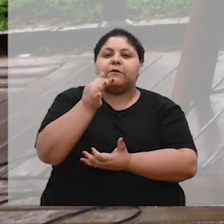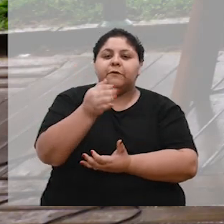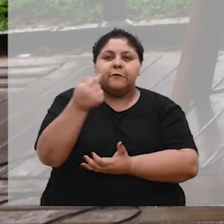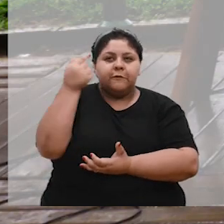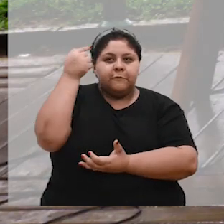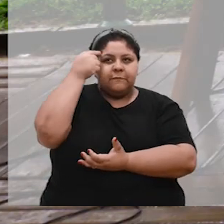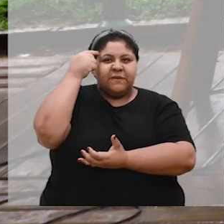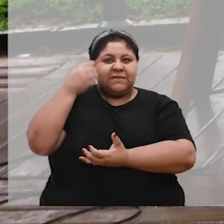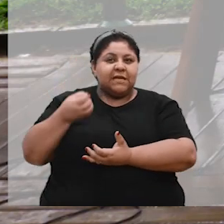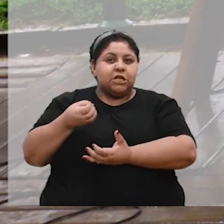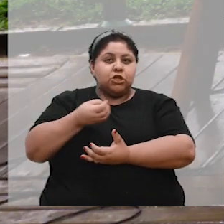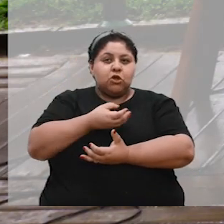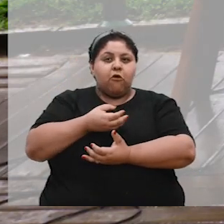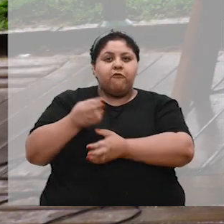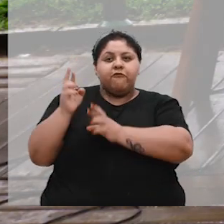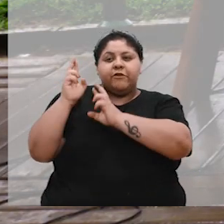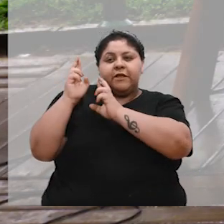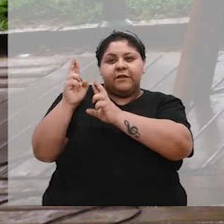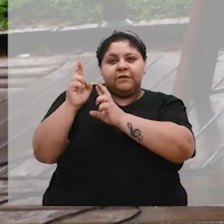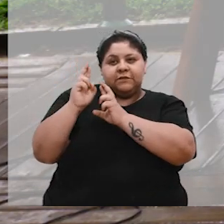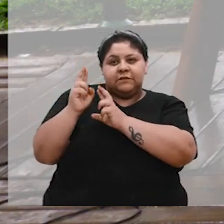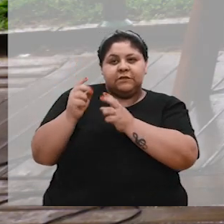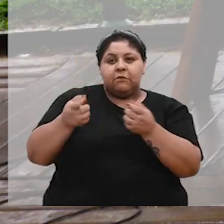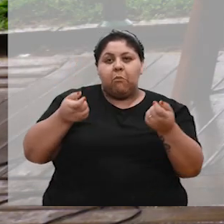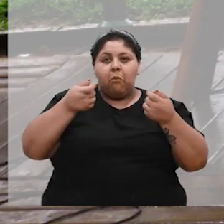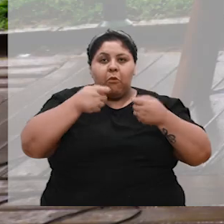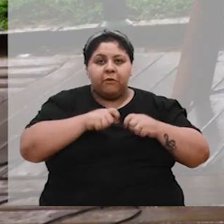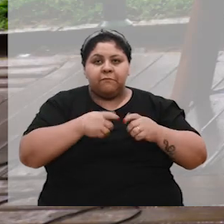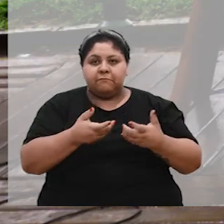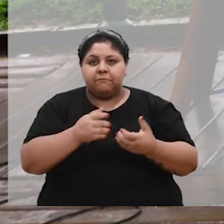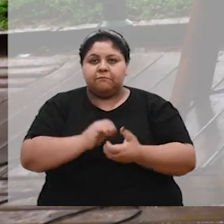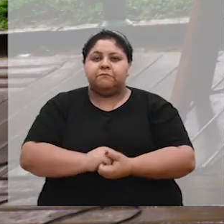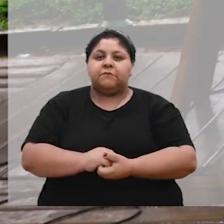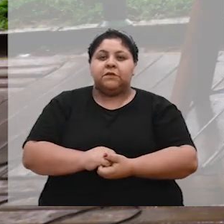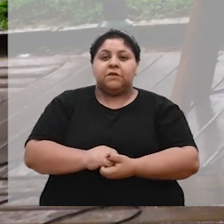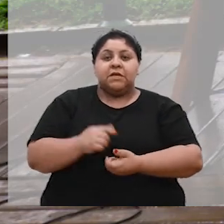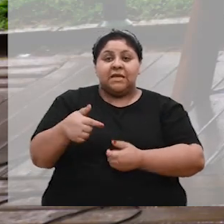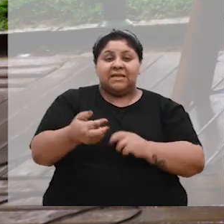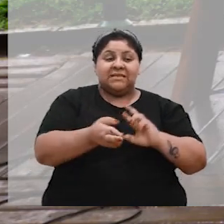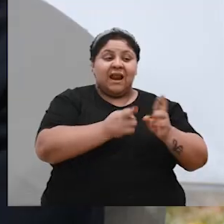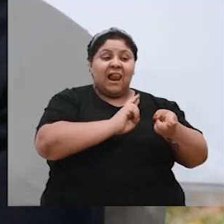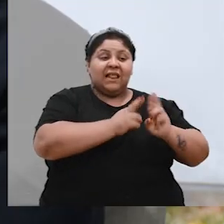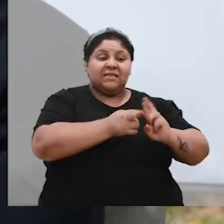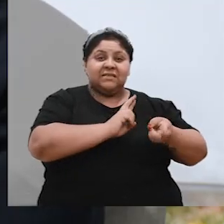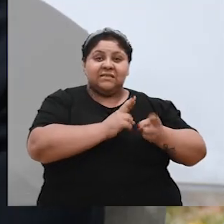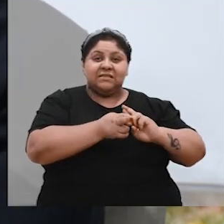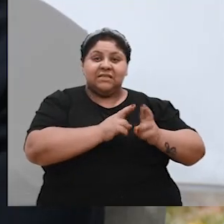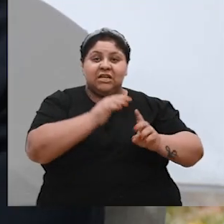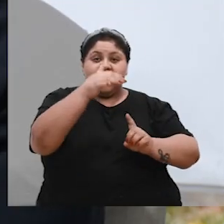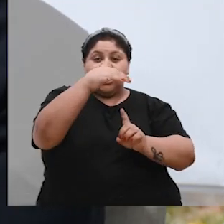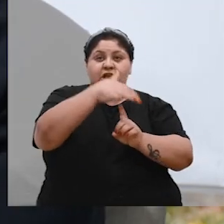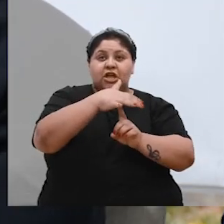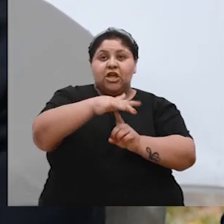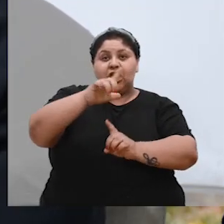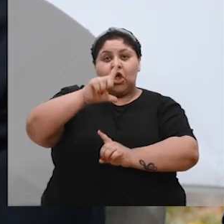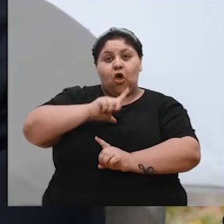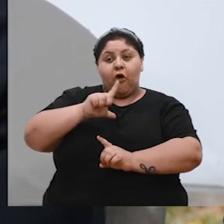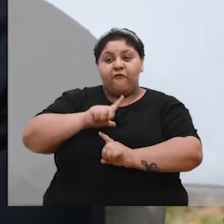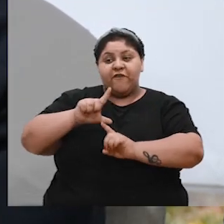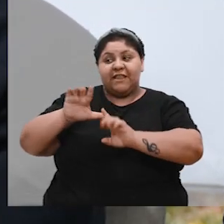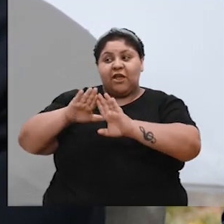novas perspectivas, novas possibilidades. E essa relação que a feira tem com